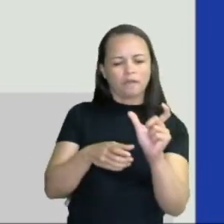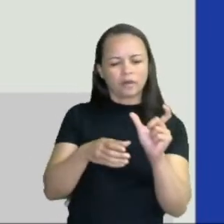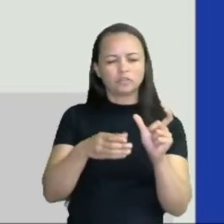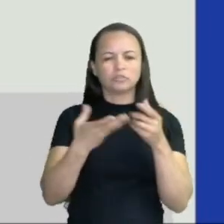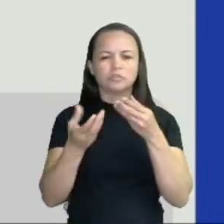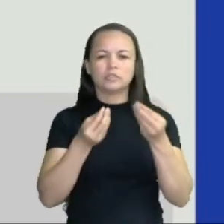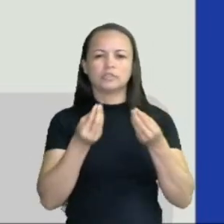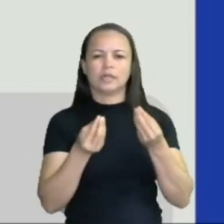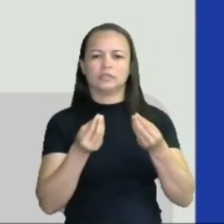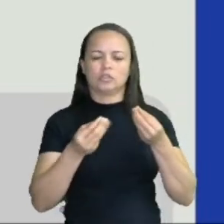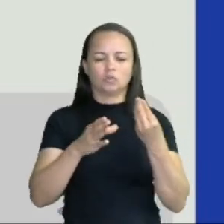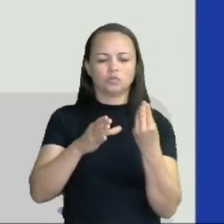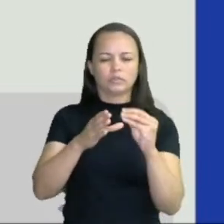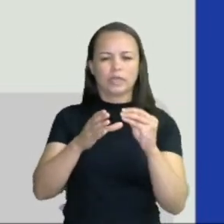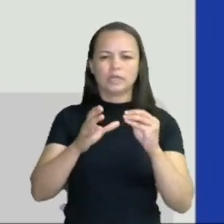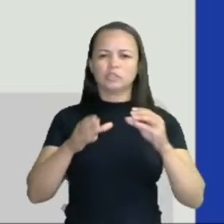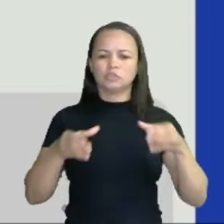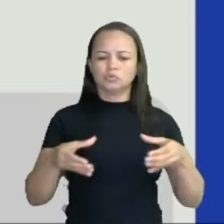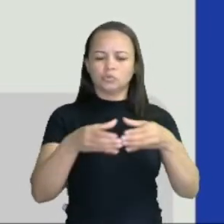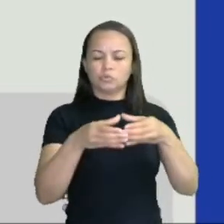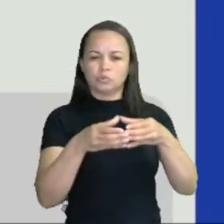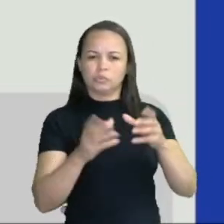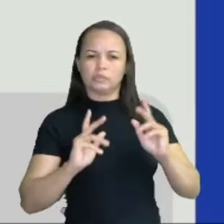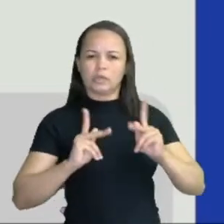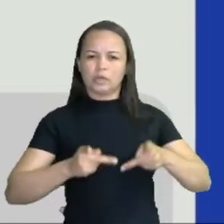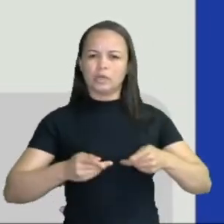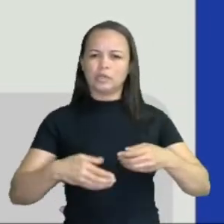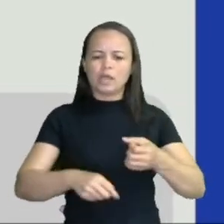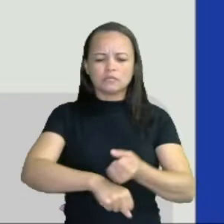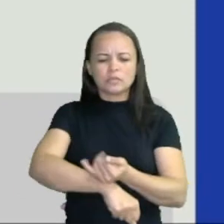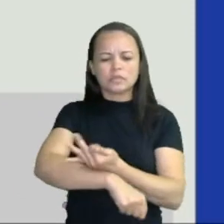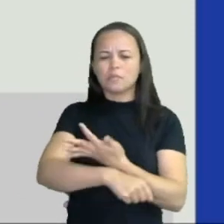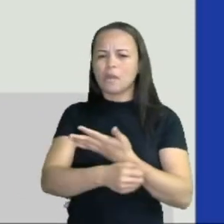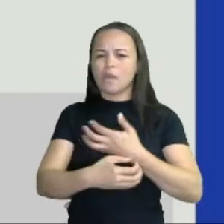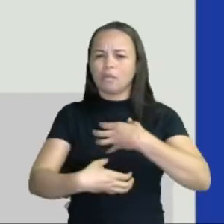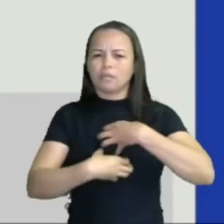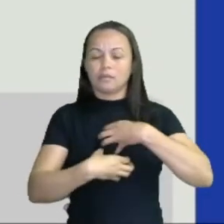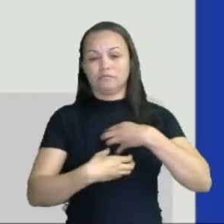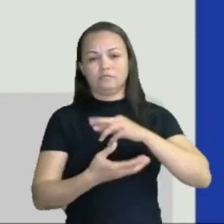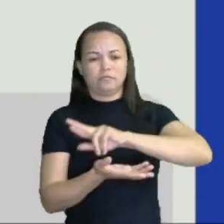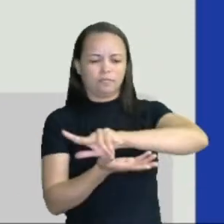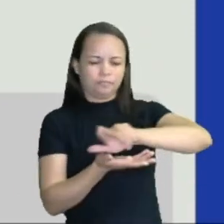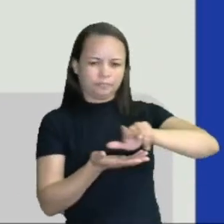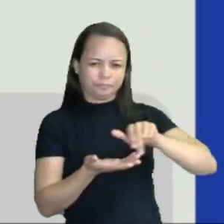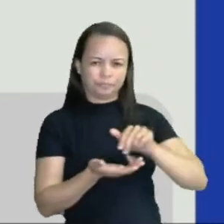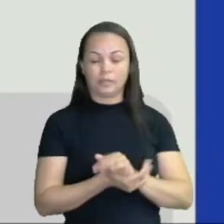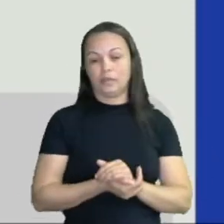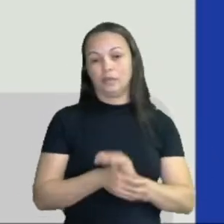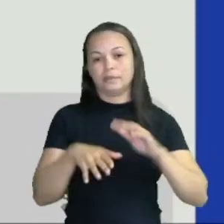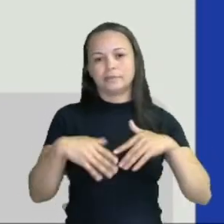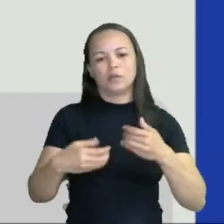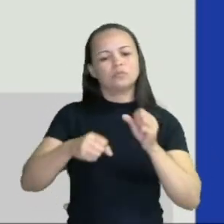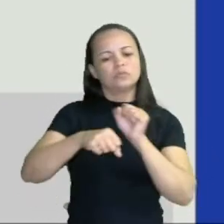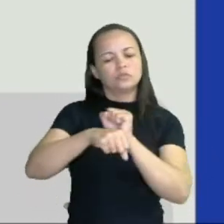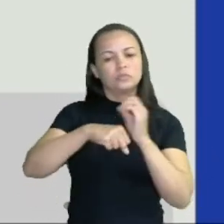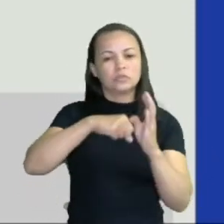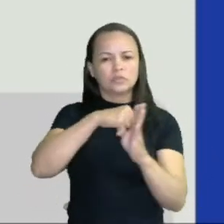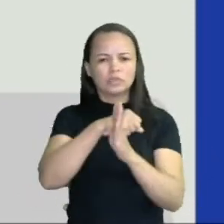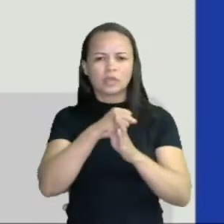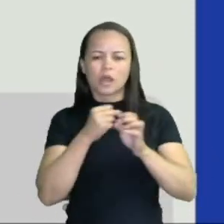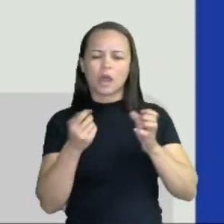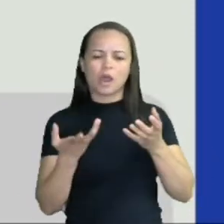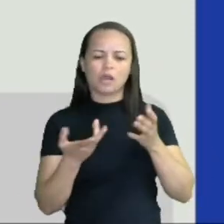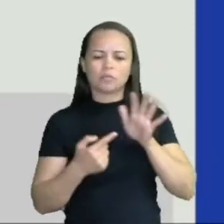qualidades, ações, sentimentos, entre outros, né? Então, os substantivos, eles são usados para referir-se